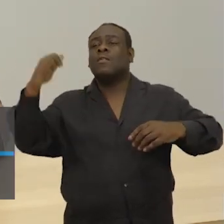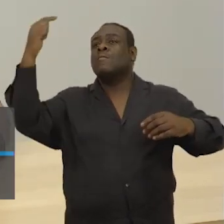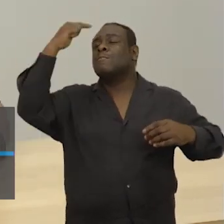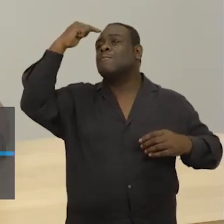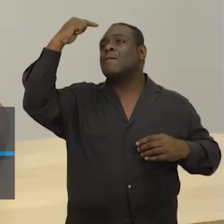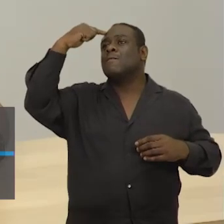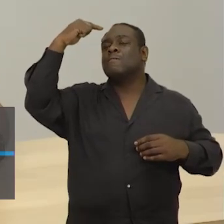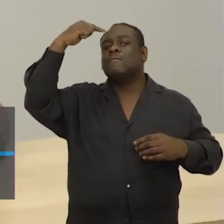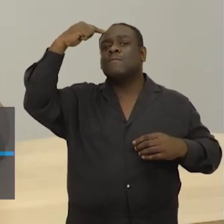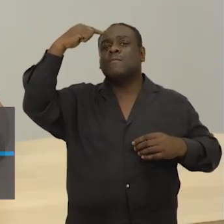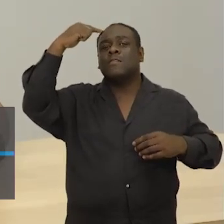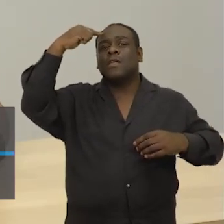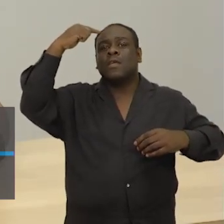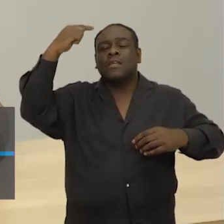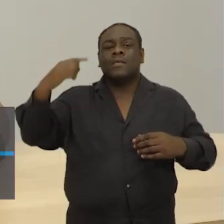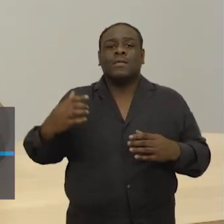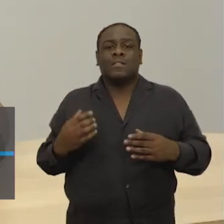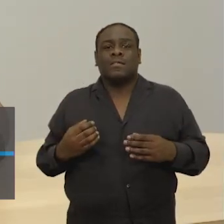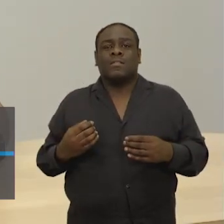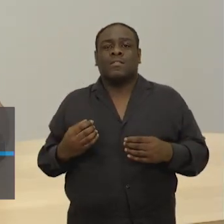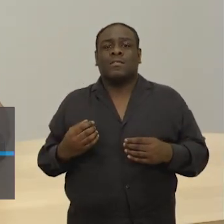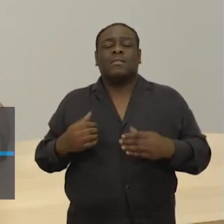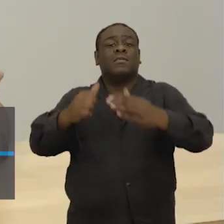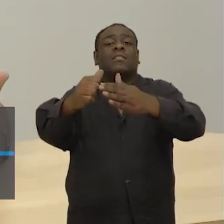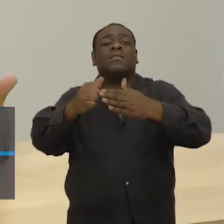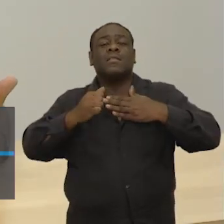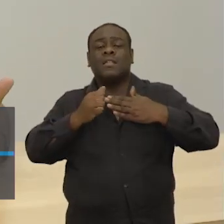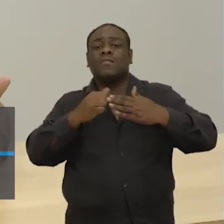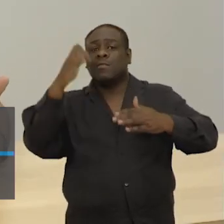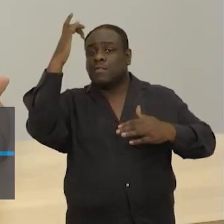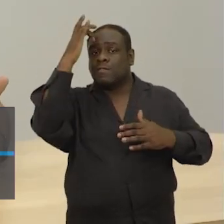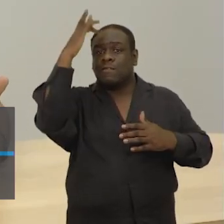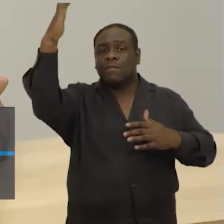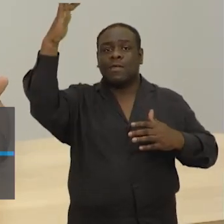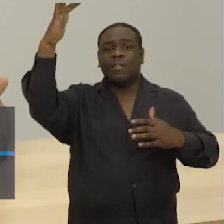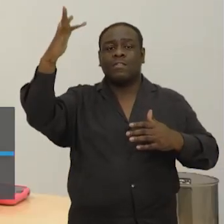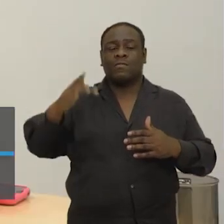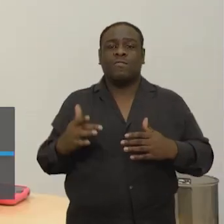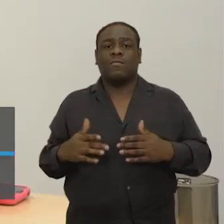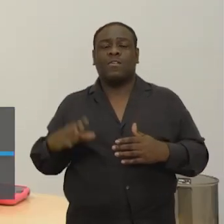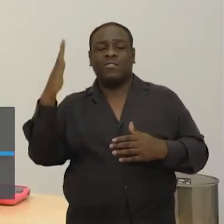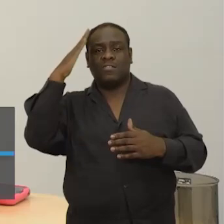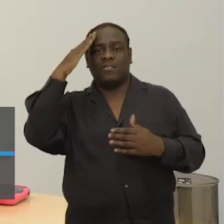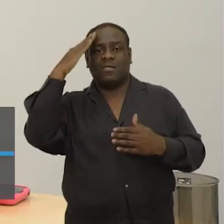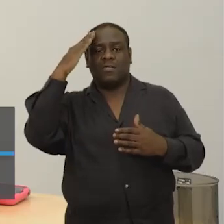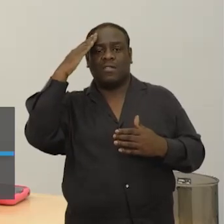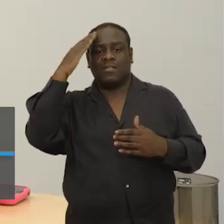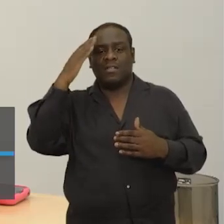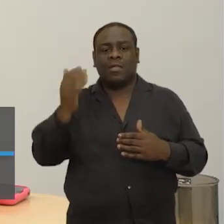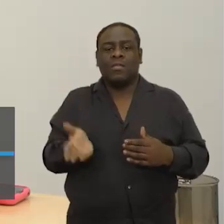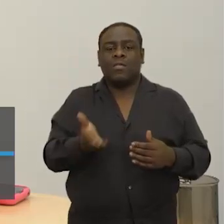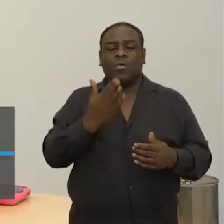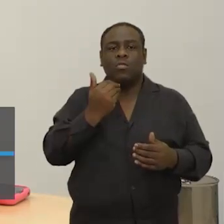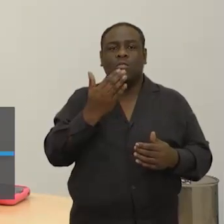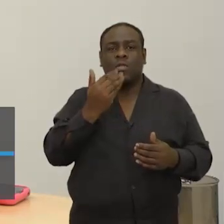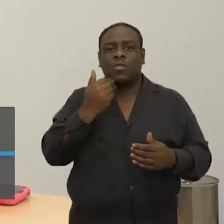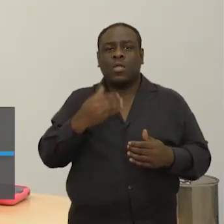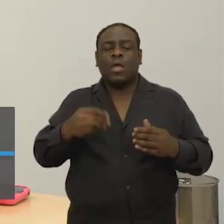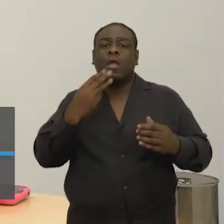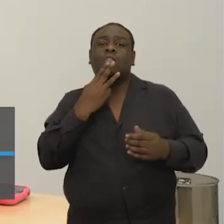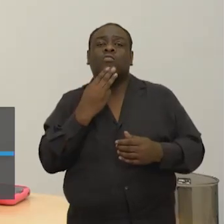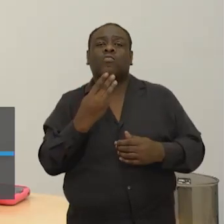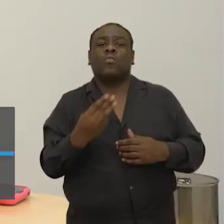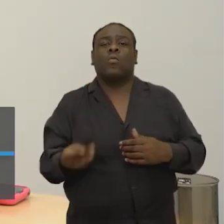ideia, alguma coisa que a gente percebe de forma muito mais clara, porque a gente tem muita diversidade, né? Então, produtos, alimentos diversos, cores,